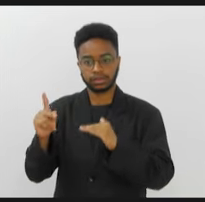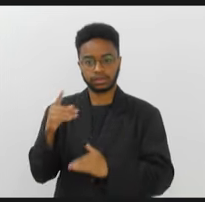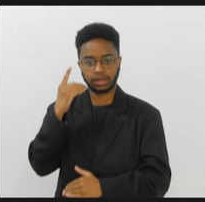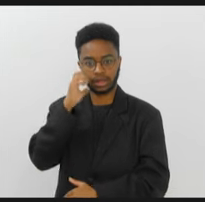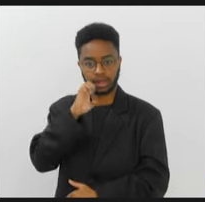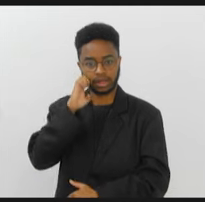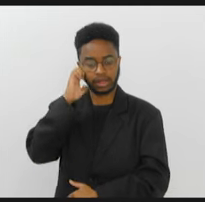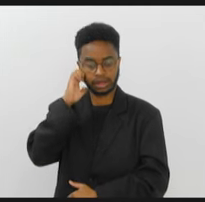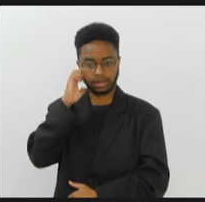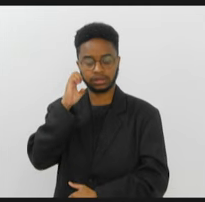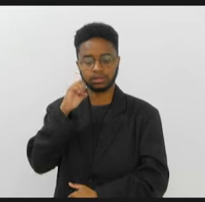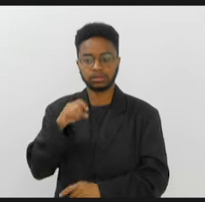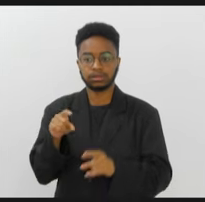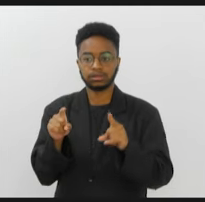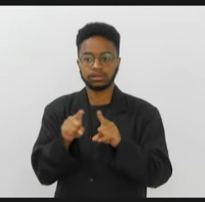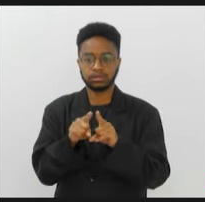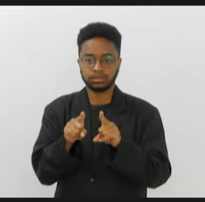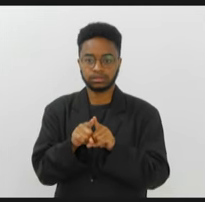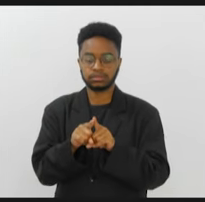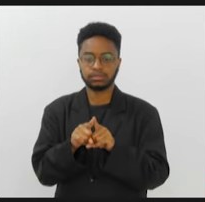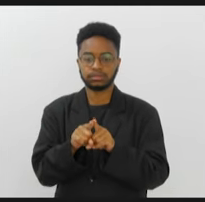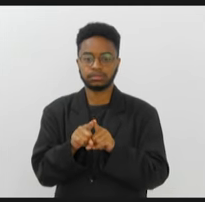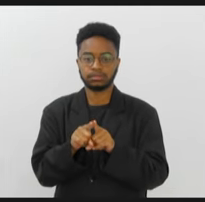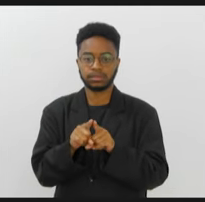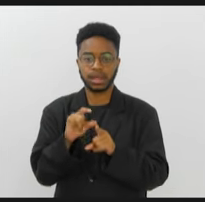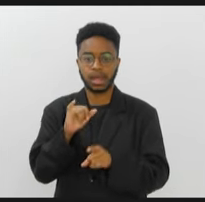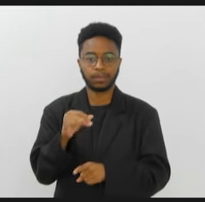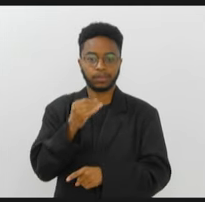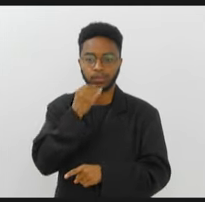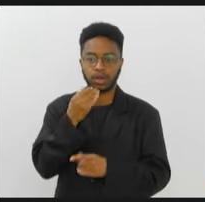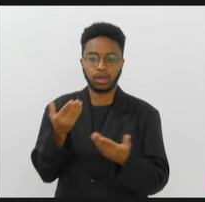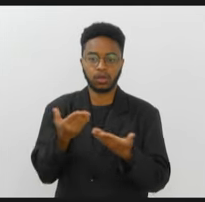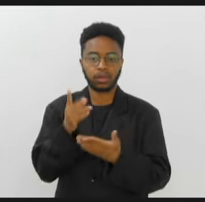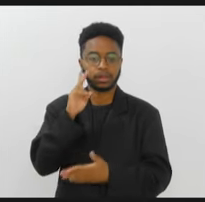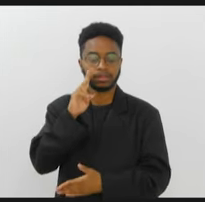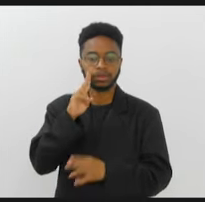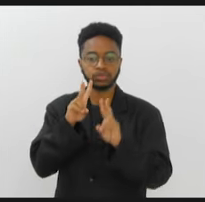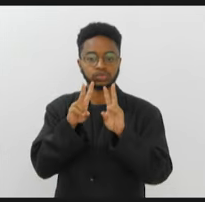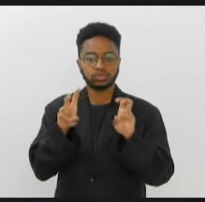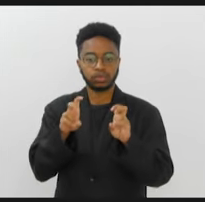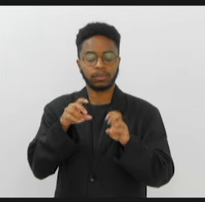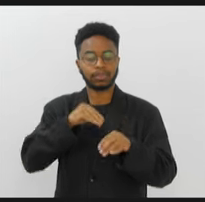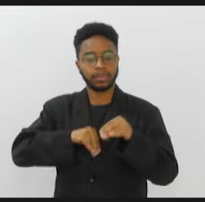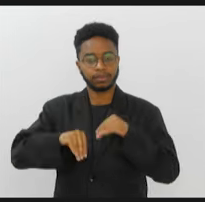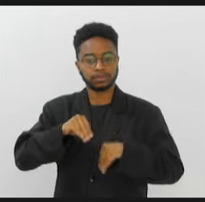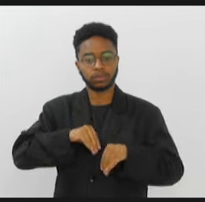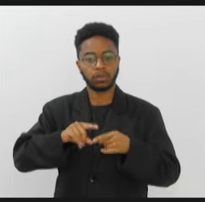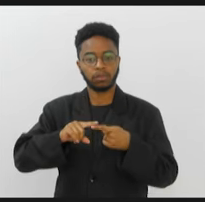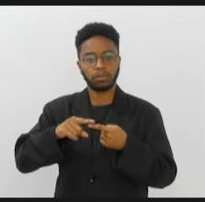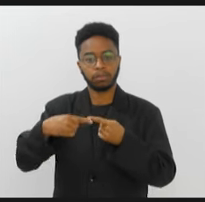Érica Takimoto, e também aproveitar para lembrar sobre a depressão pós-parto. Conheci